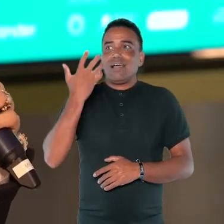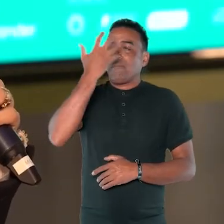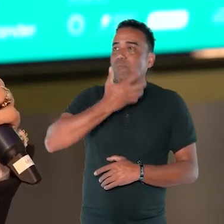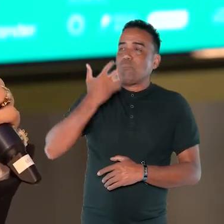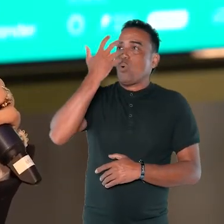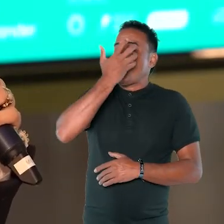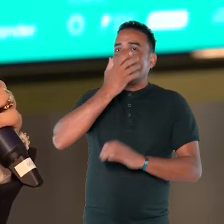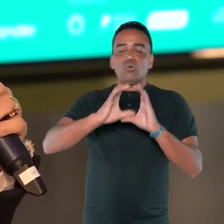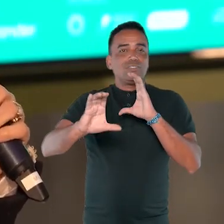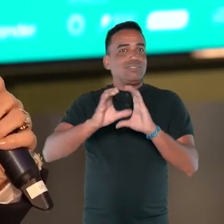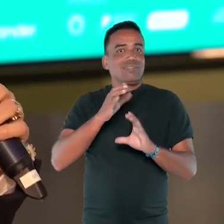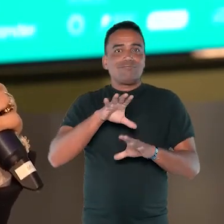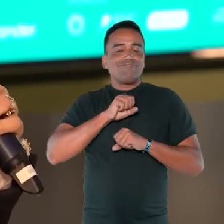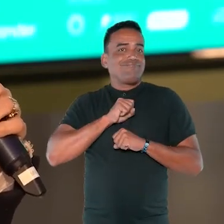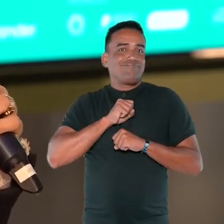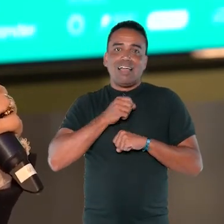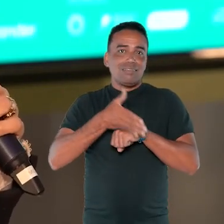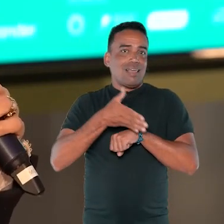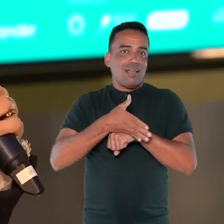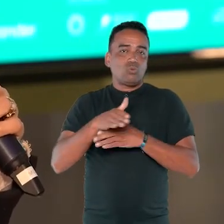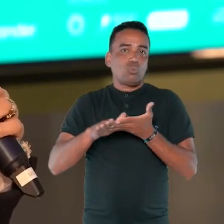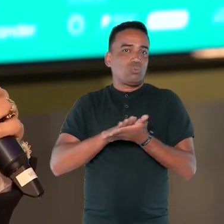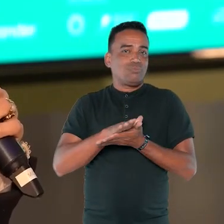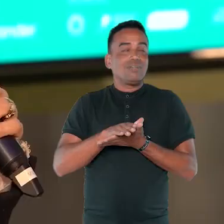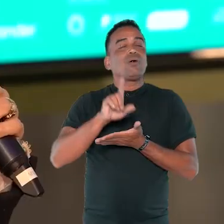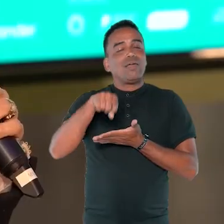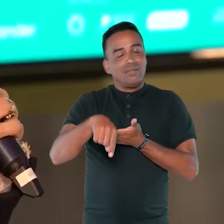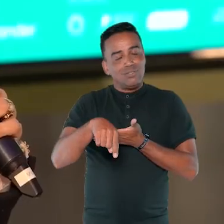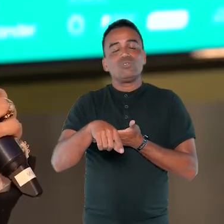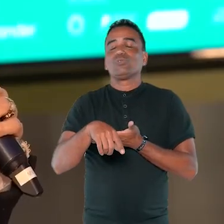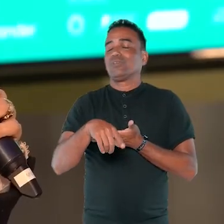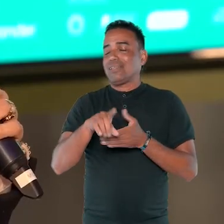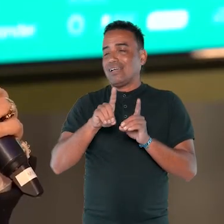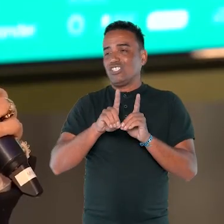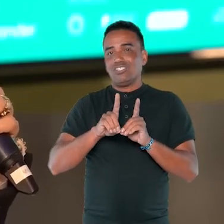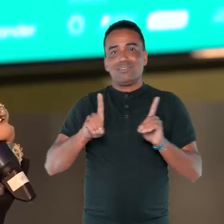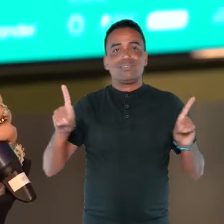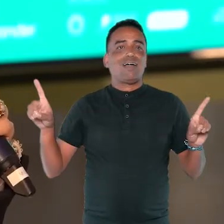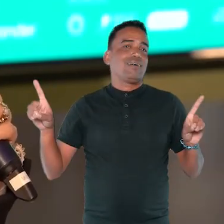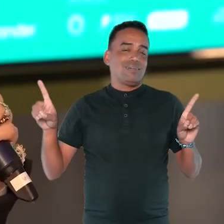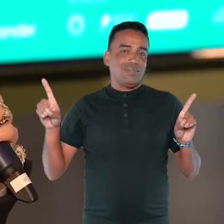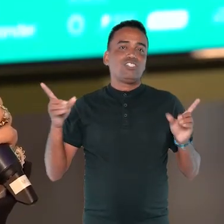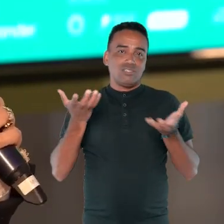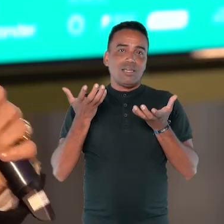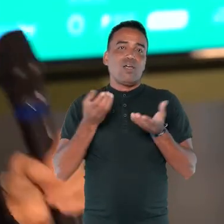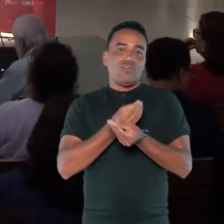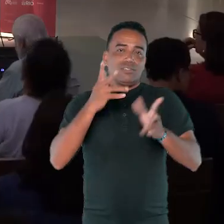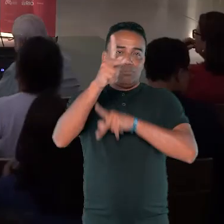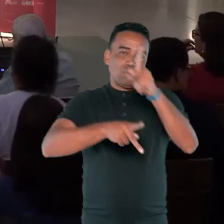música. E nisto é que ainda nós estamos distantes do que a gente quer para o Brasil e para todos os